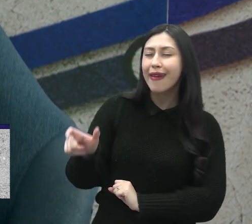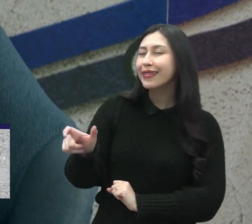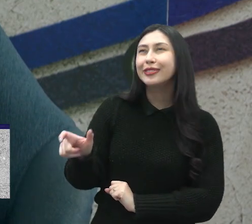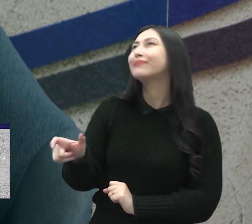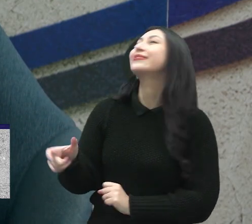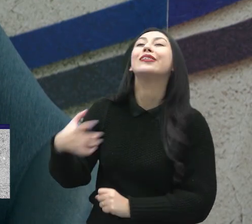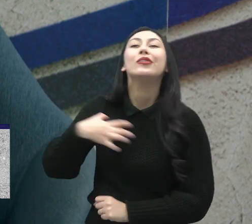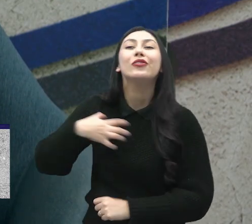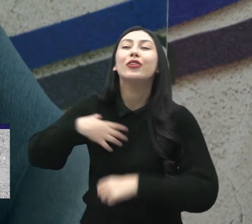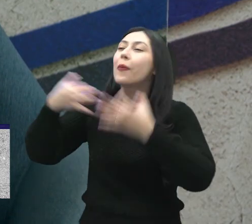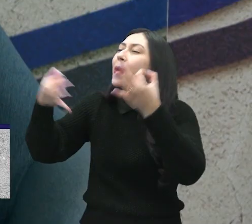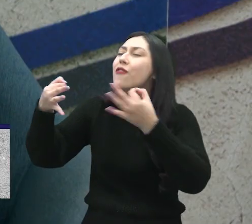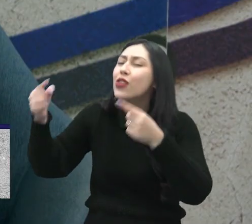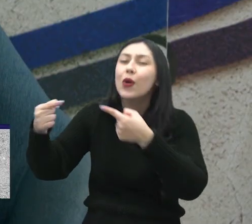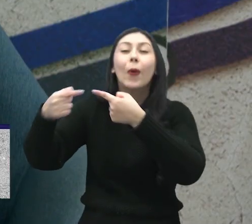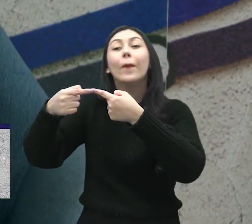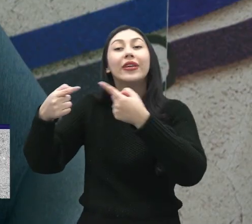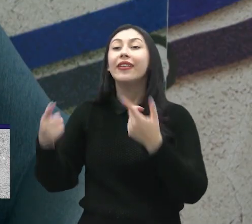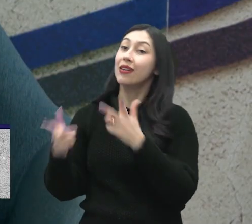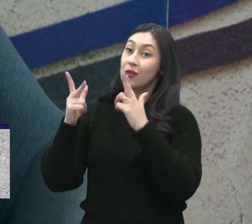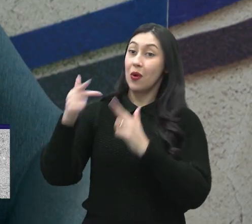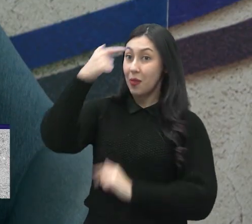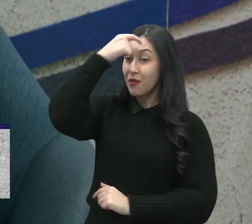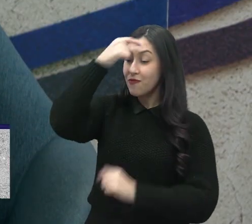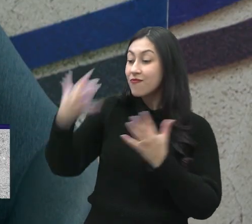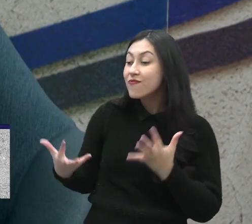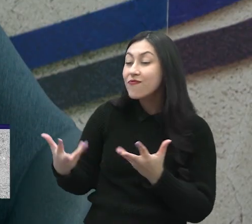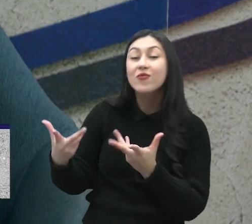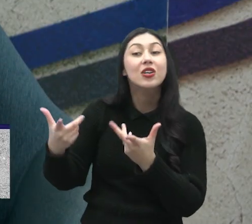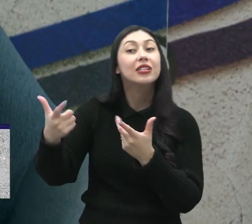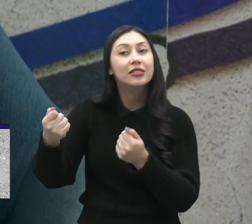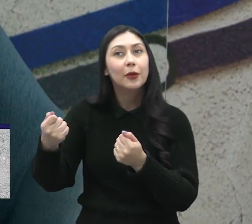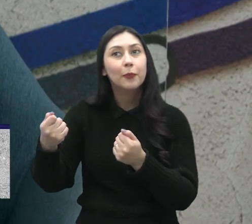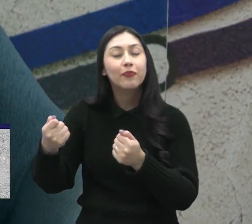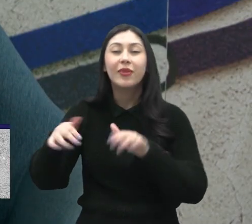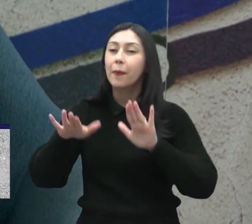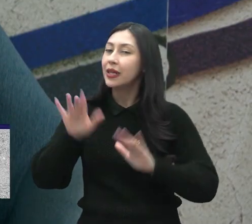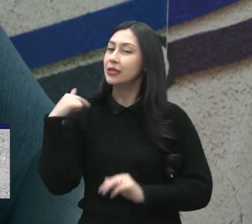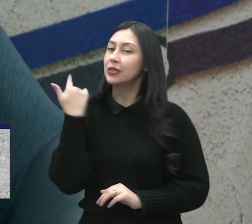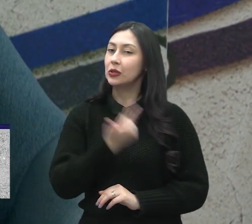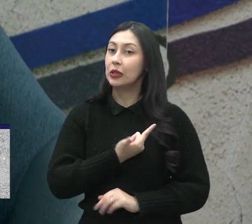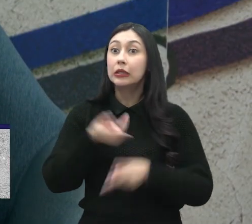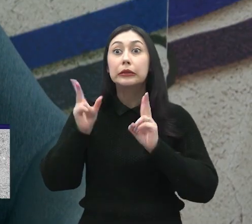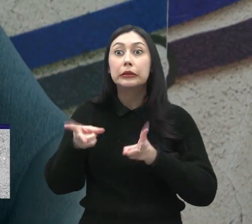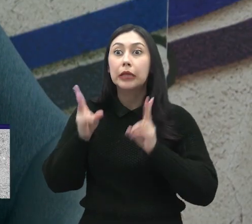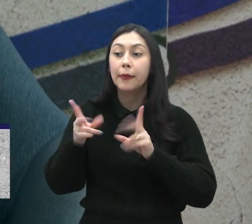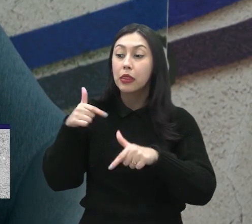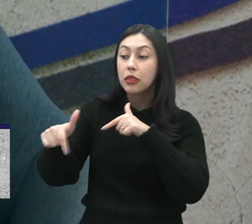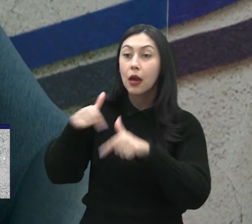para isso, né? Isso é um chamado, é uma vocação. Não necessariamente a gente trabalha com a nossa